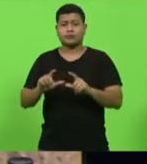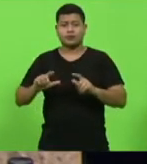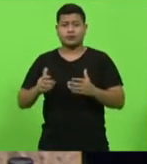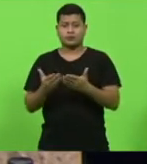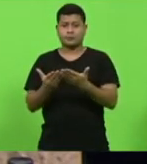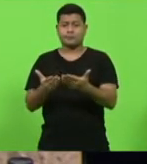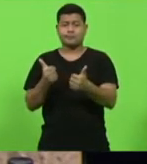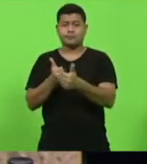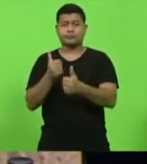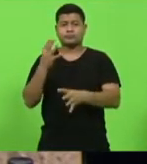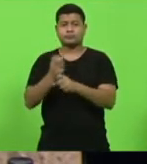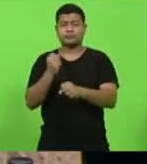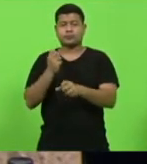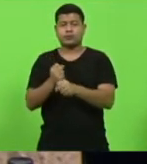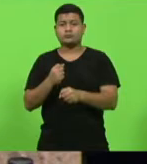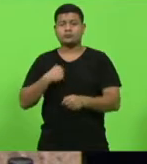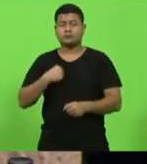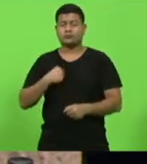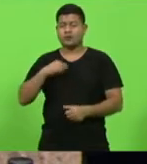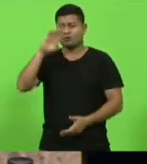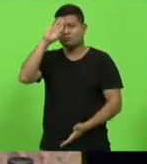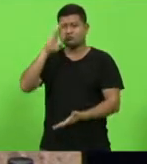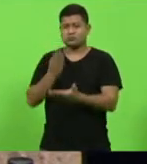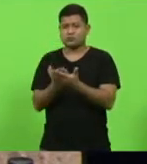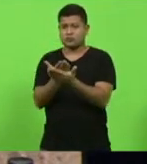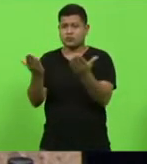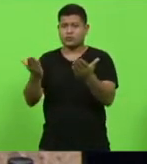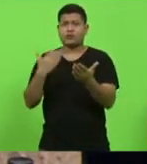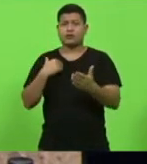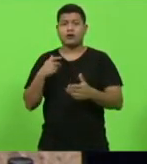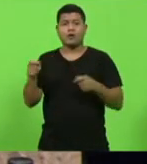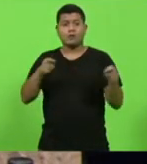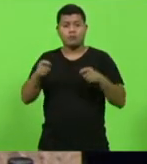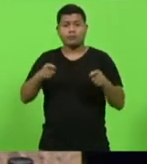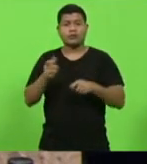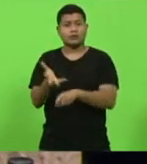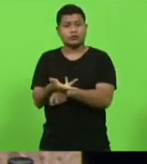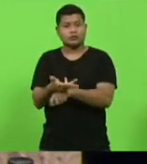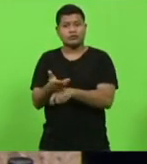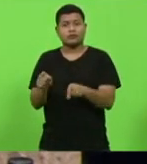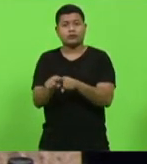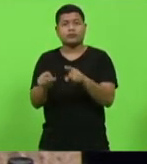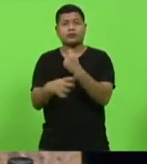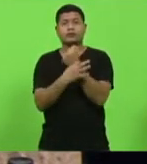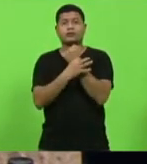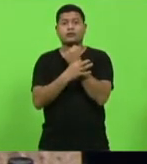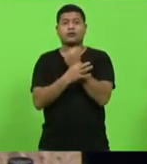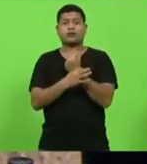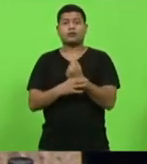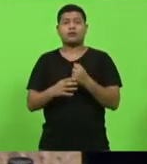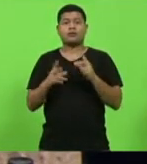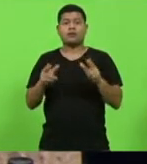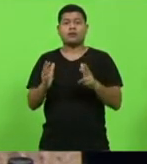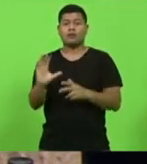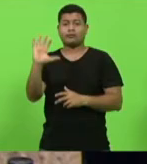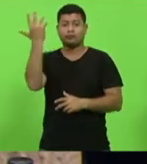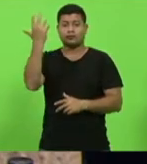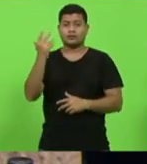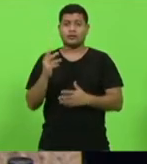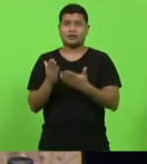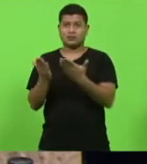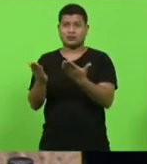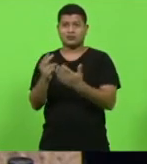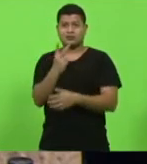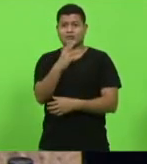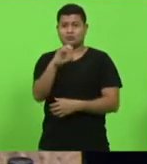além da economicidade da agilidade também a gente tem um pouquinho mais de segurança para não acontecer o que aconteceu há tempos atrás da